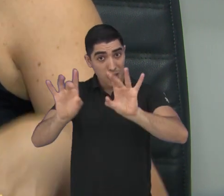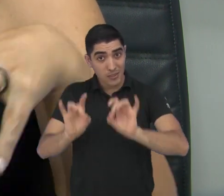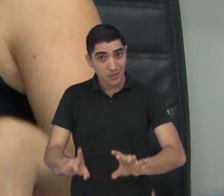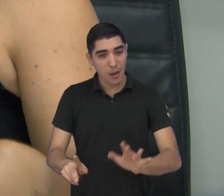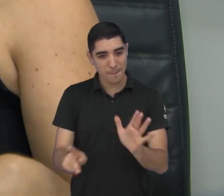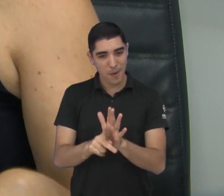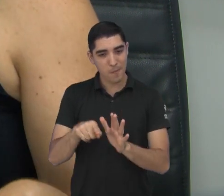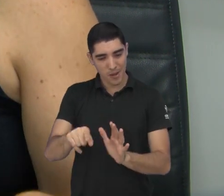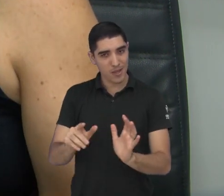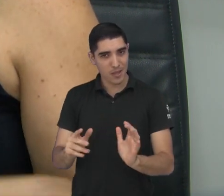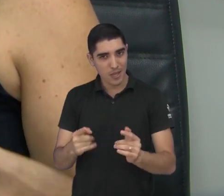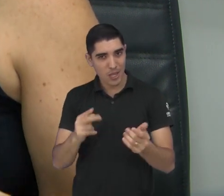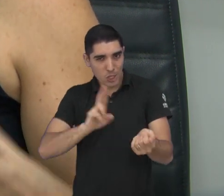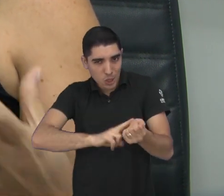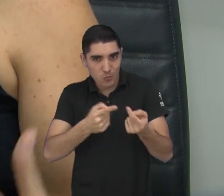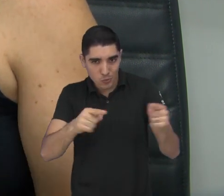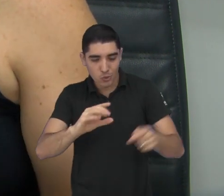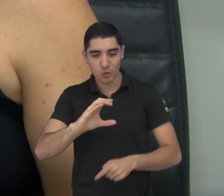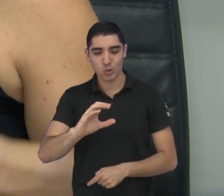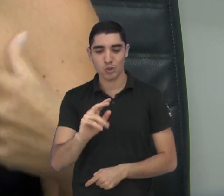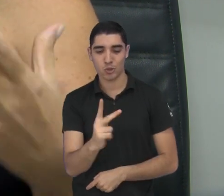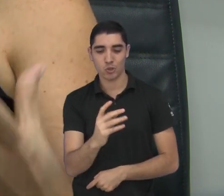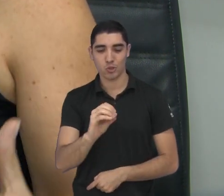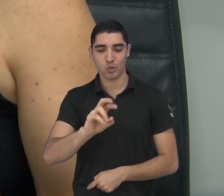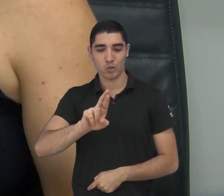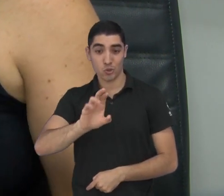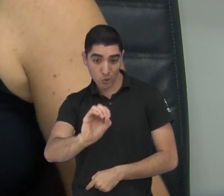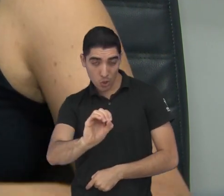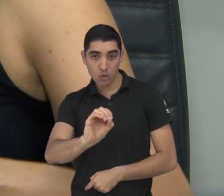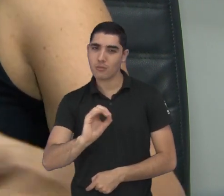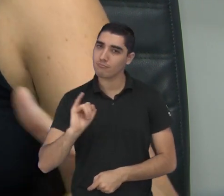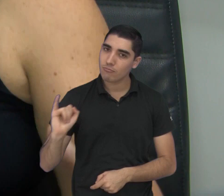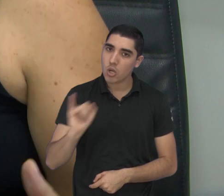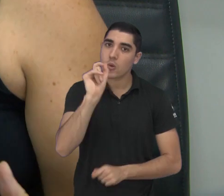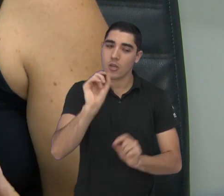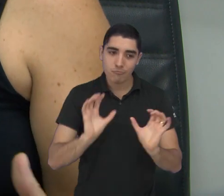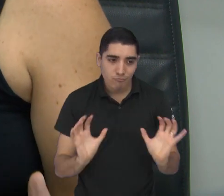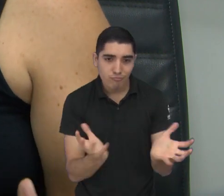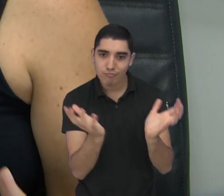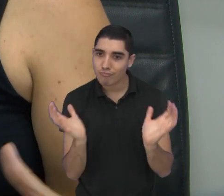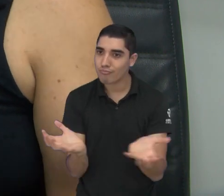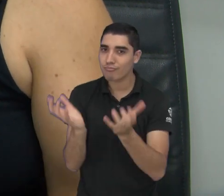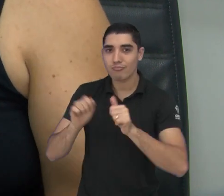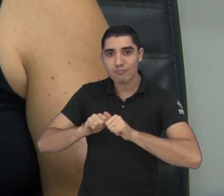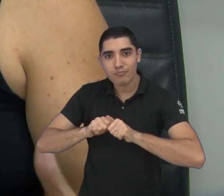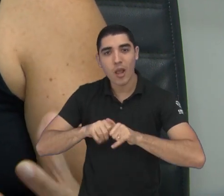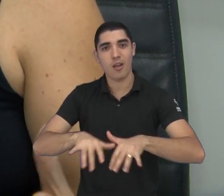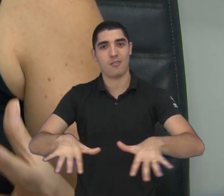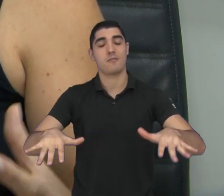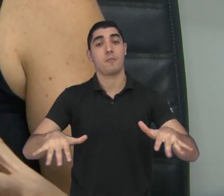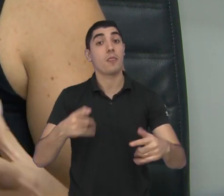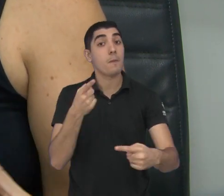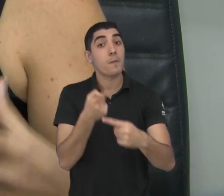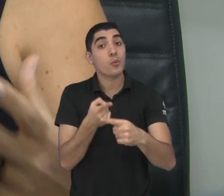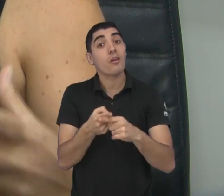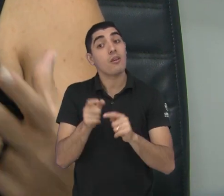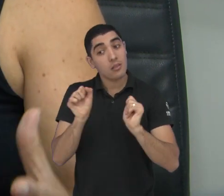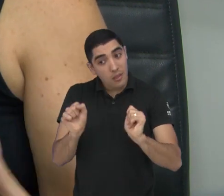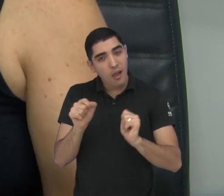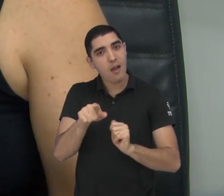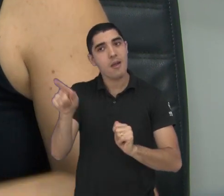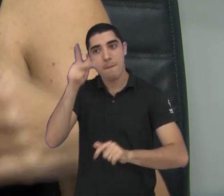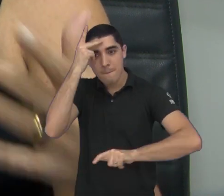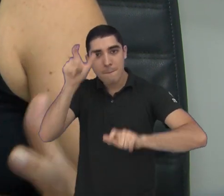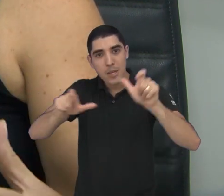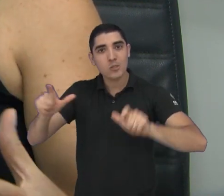do choro na cidade é para incentivar, para valorizar e para ampliar as atividades de chorinho na cidade, né? Porque isso pode